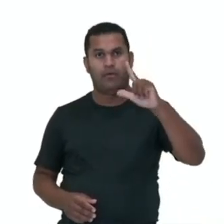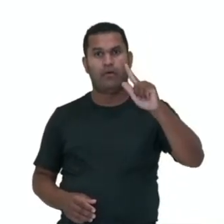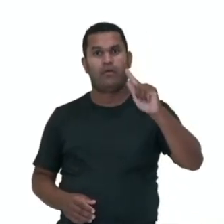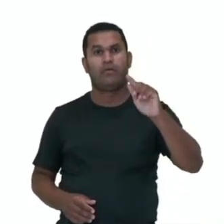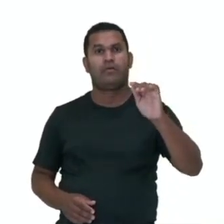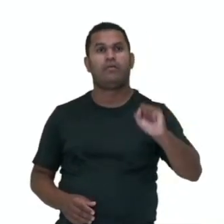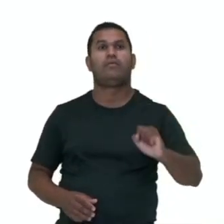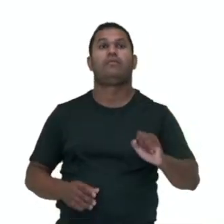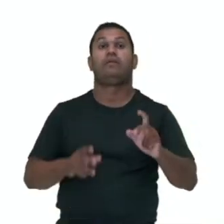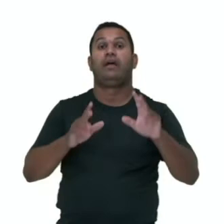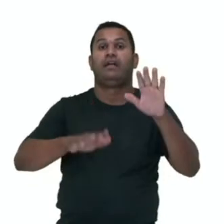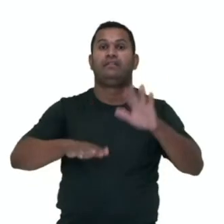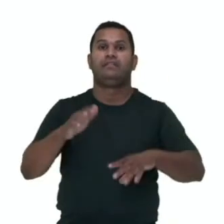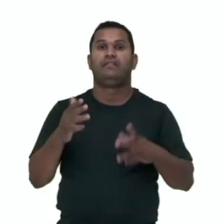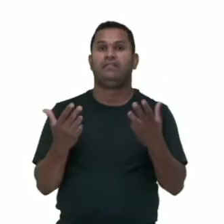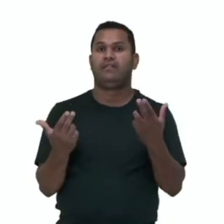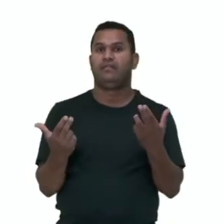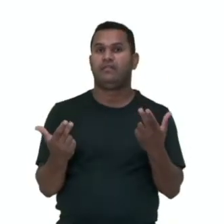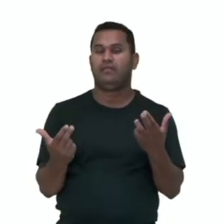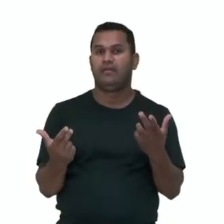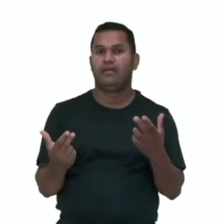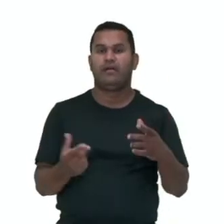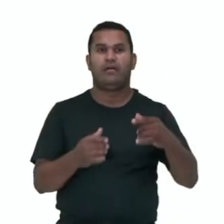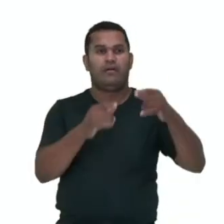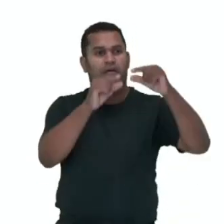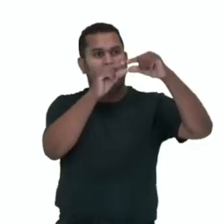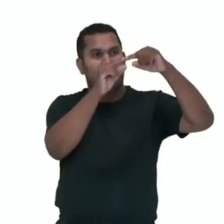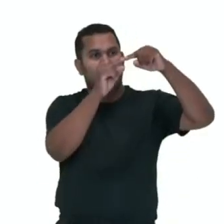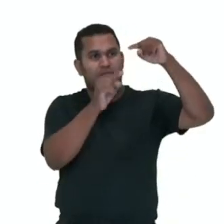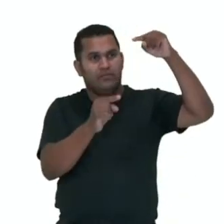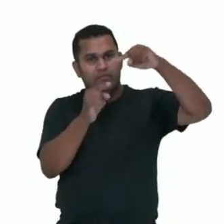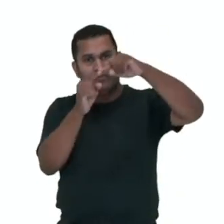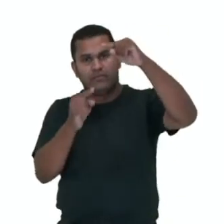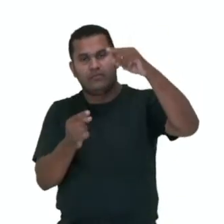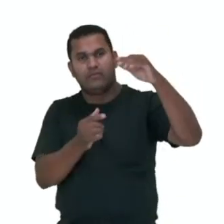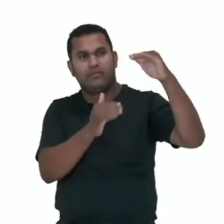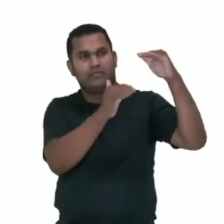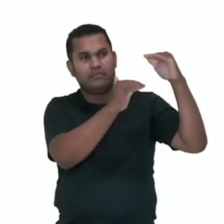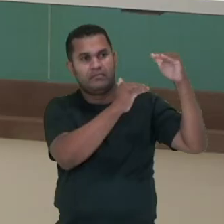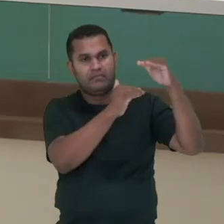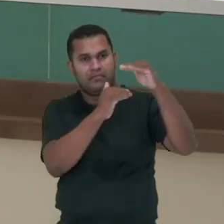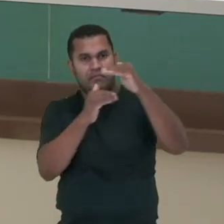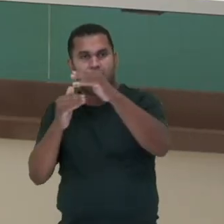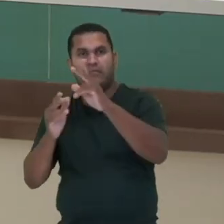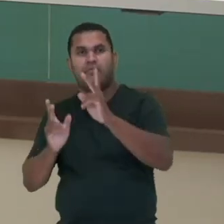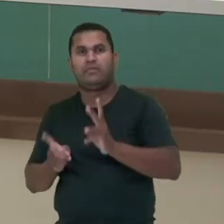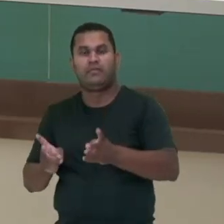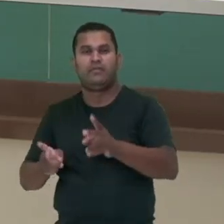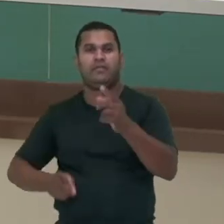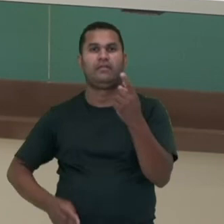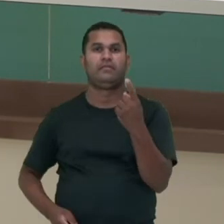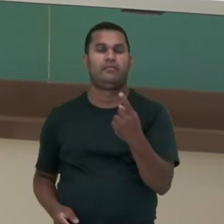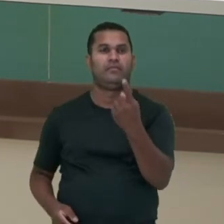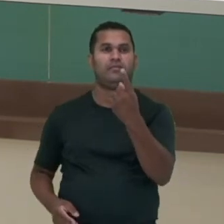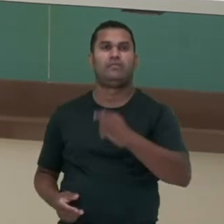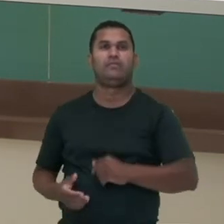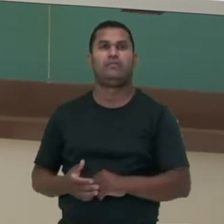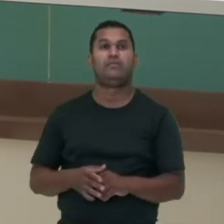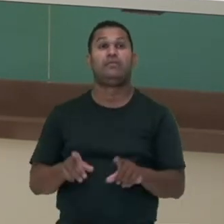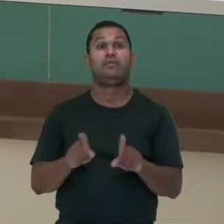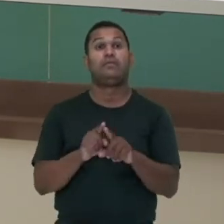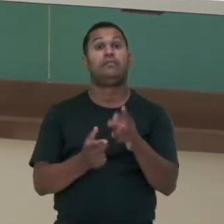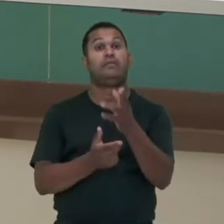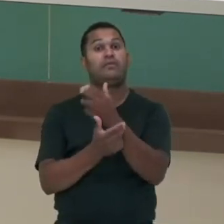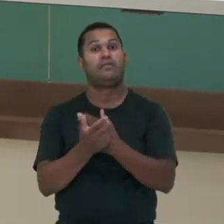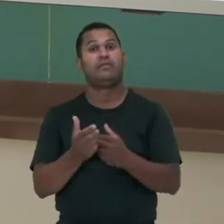em tamanho, tem o centrômero posicionado no mesmo lugar e posição dos genes. Os centrômeros são essas estruturinhas ali,